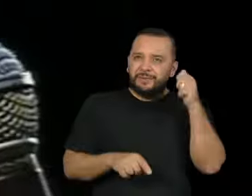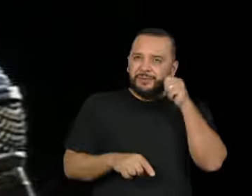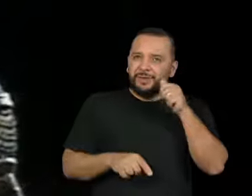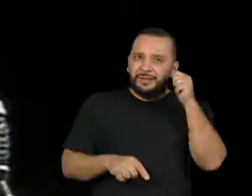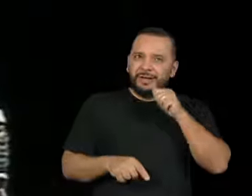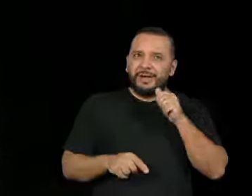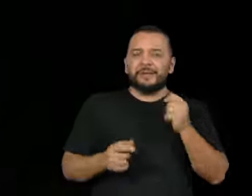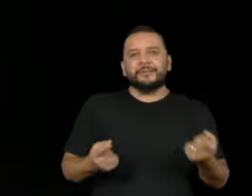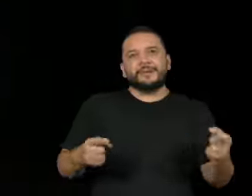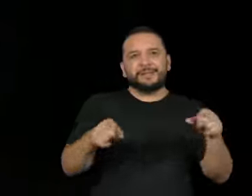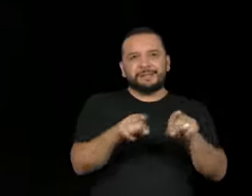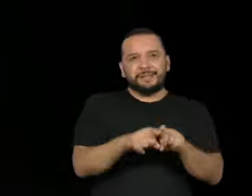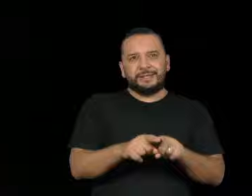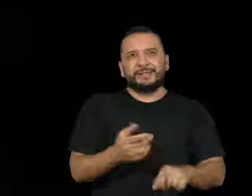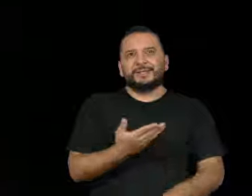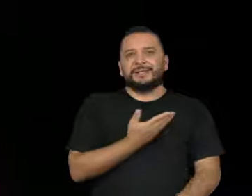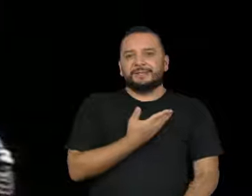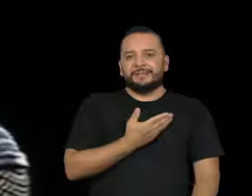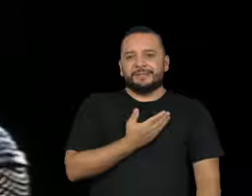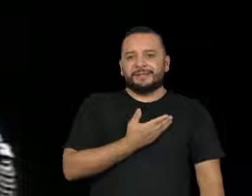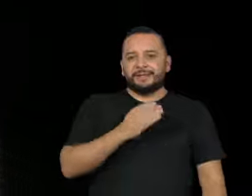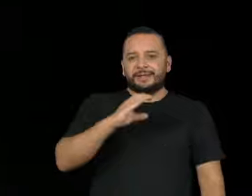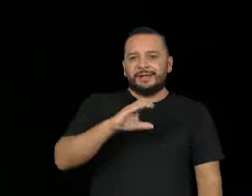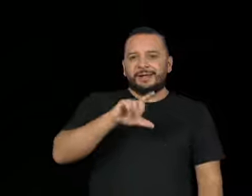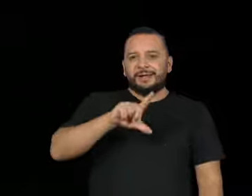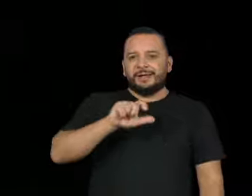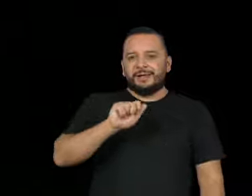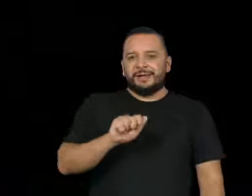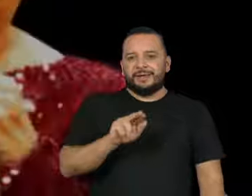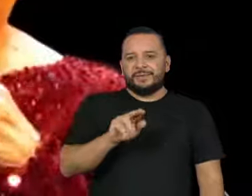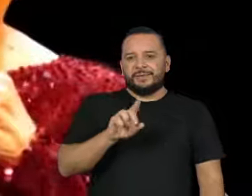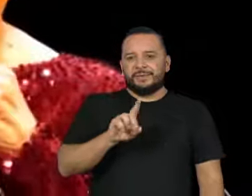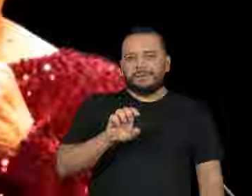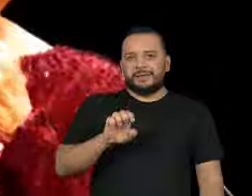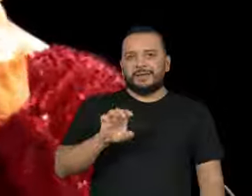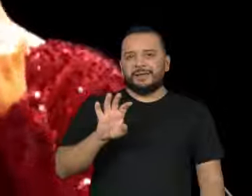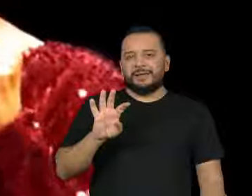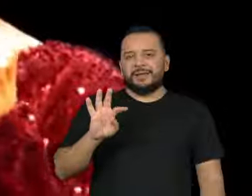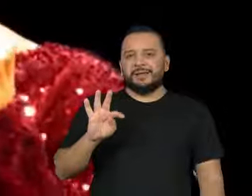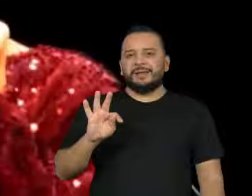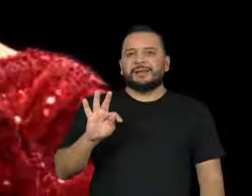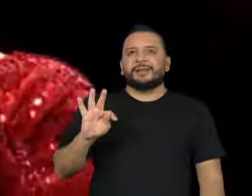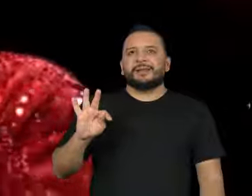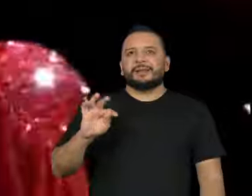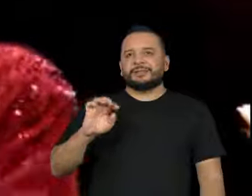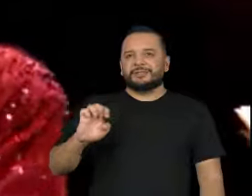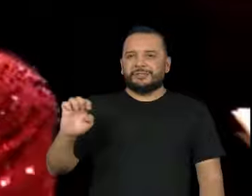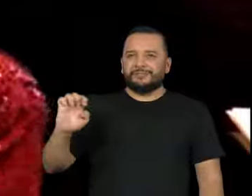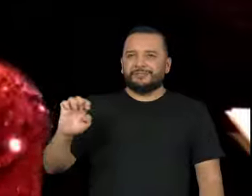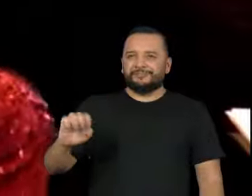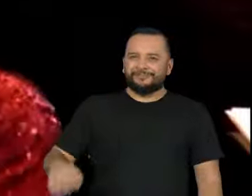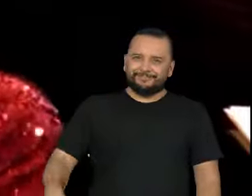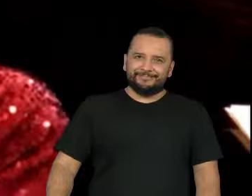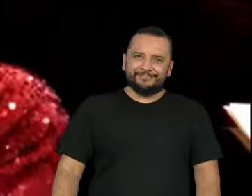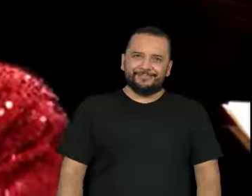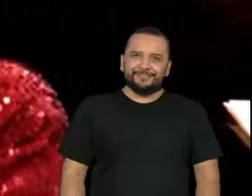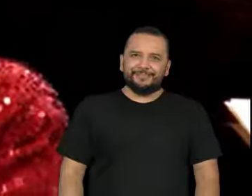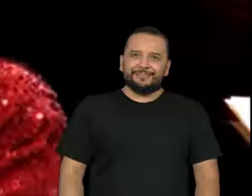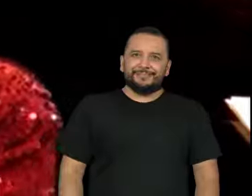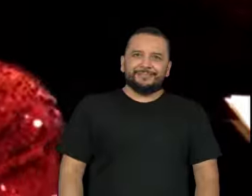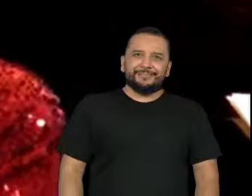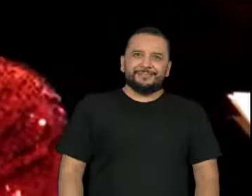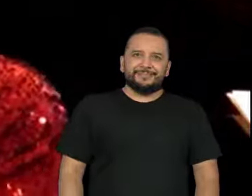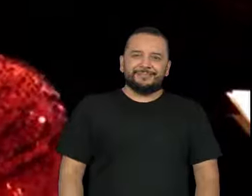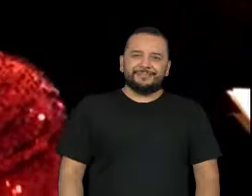grande parceira e amiga, Claudete Soares. Eu não queria a